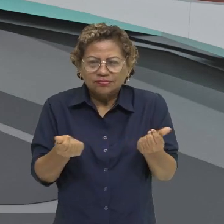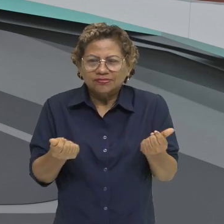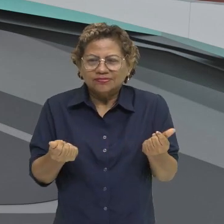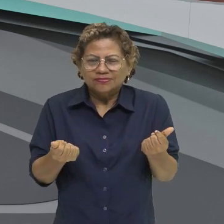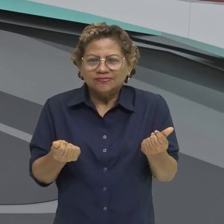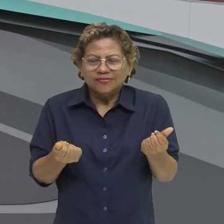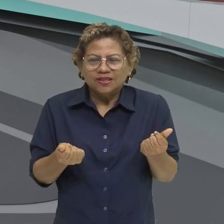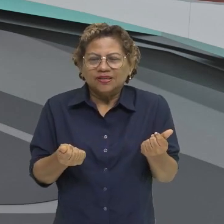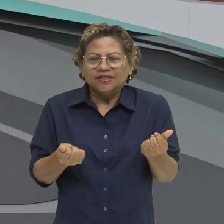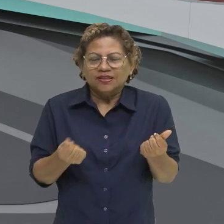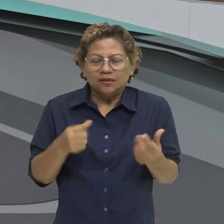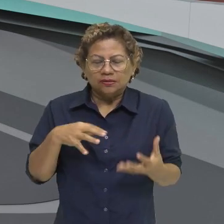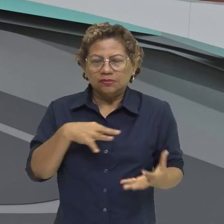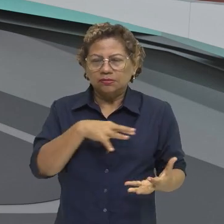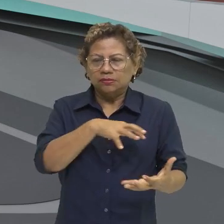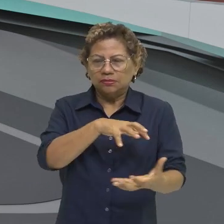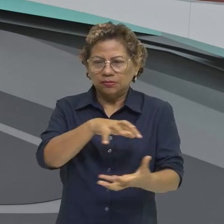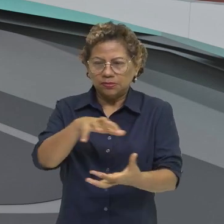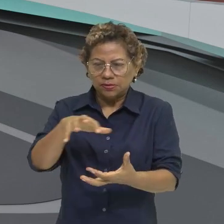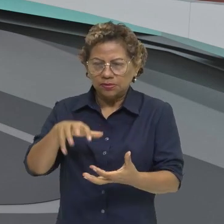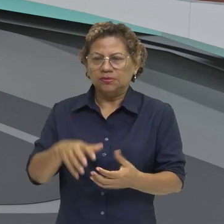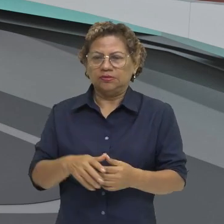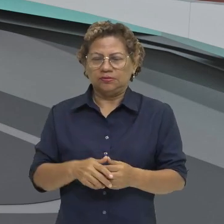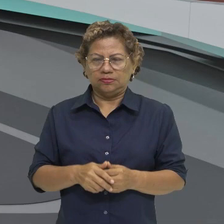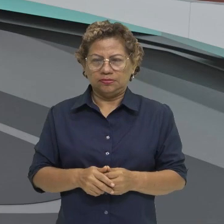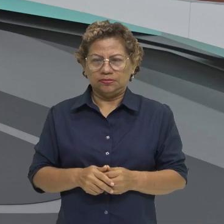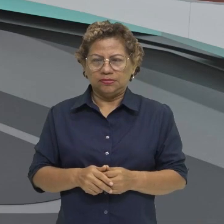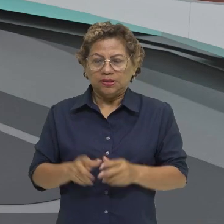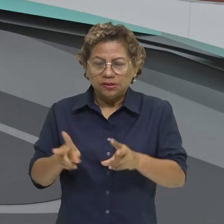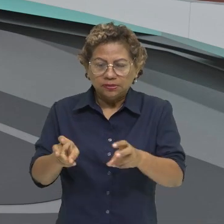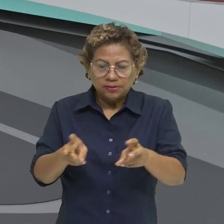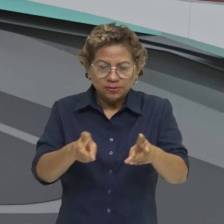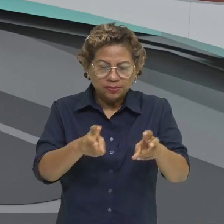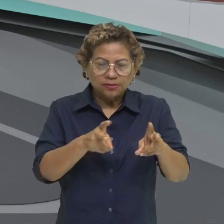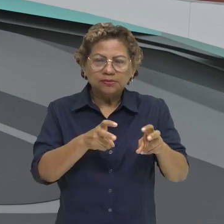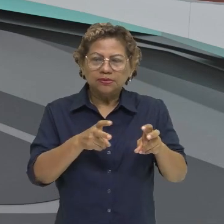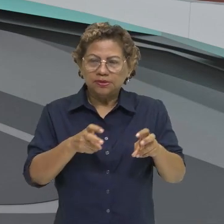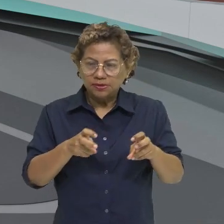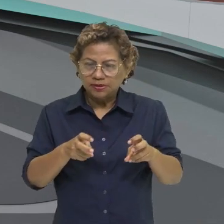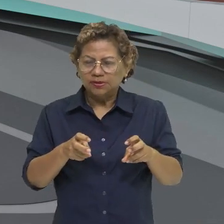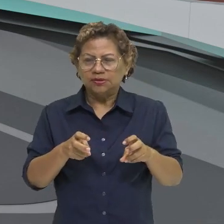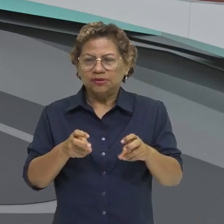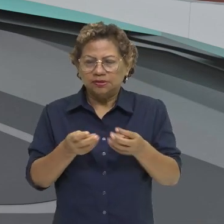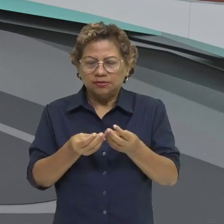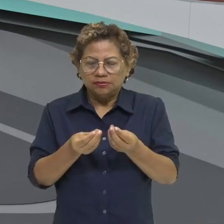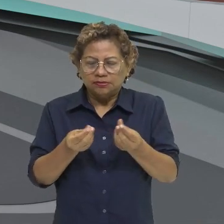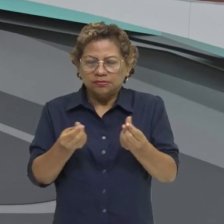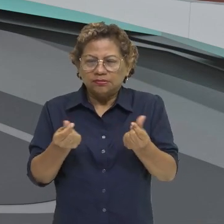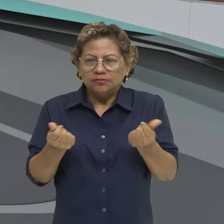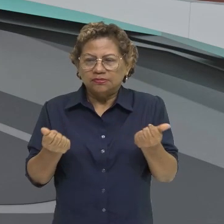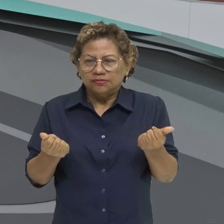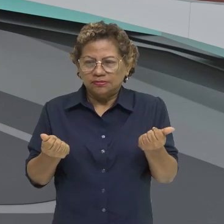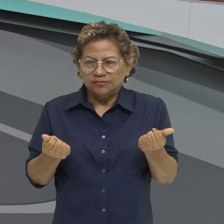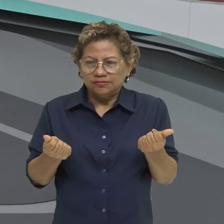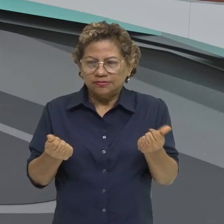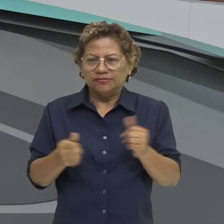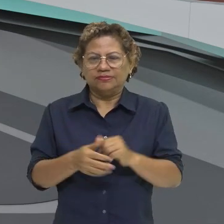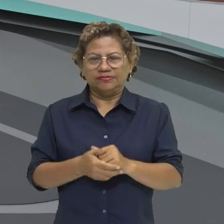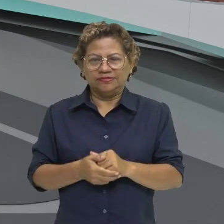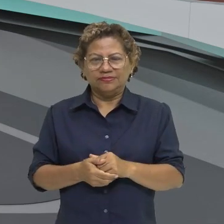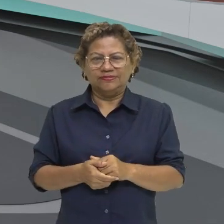mundo. Seja esta abordagem, seja esta visão, né? E este mundo, para o